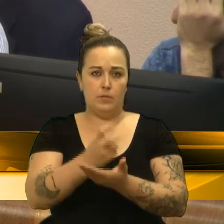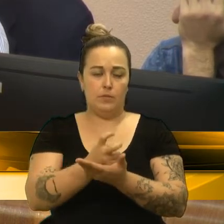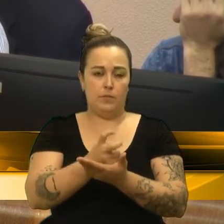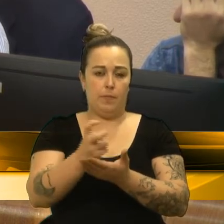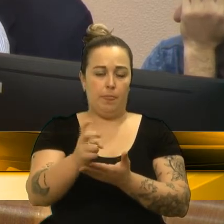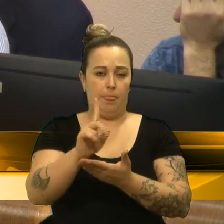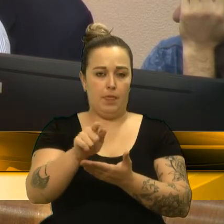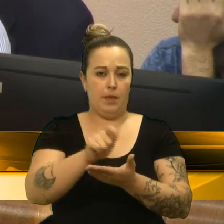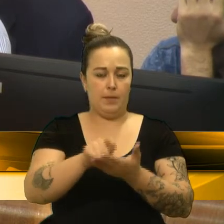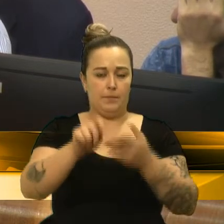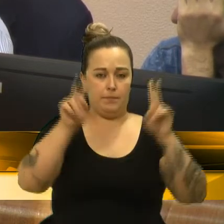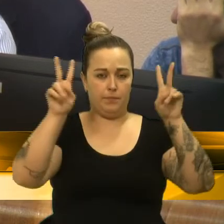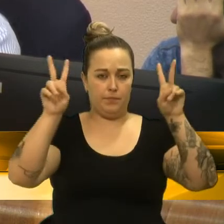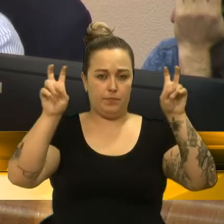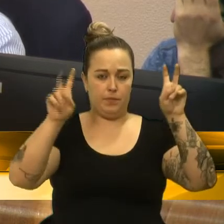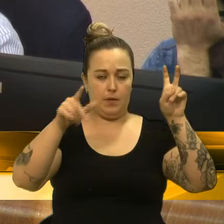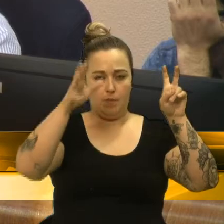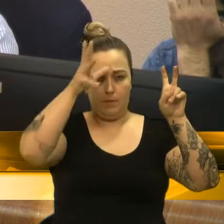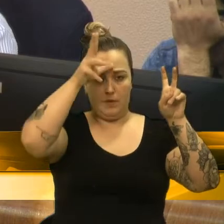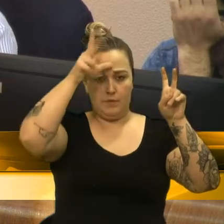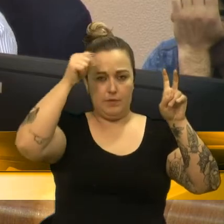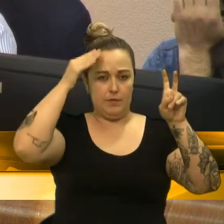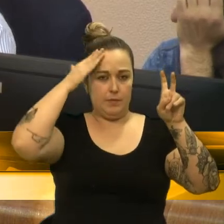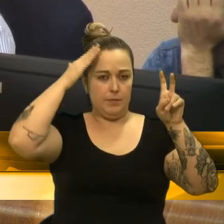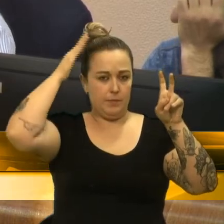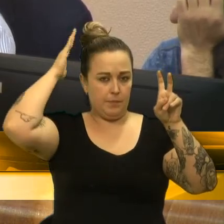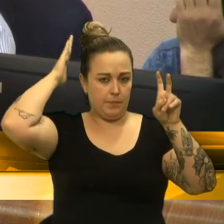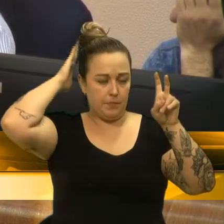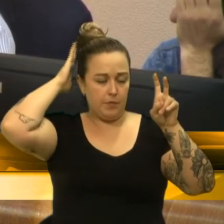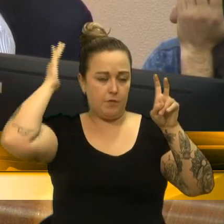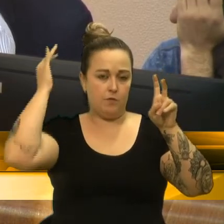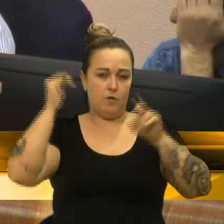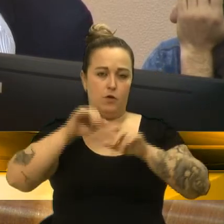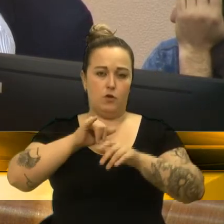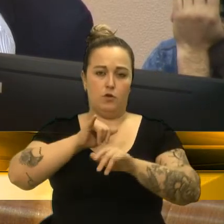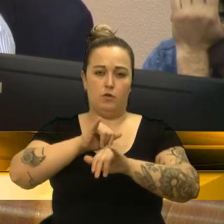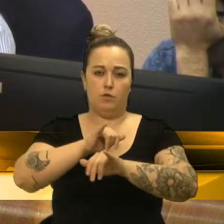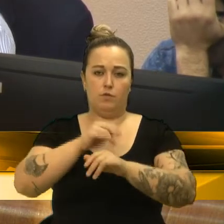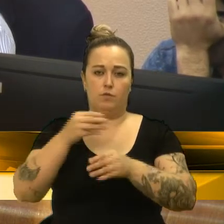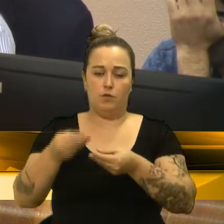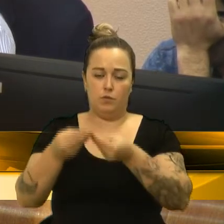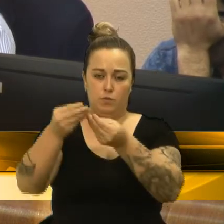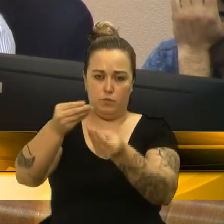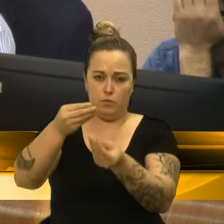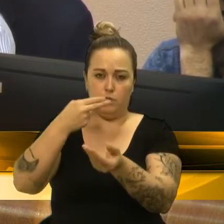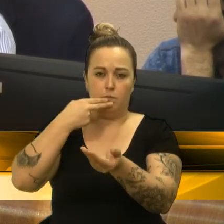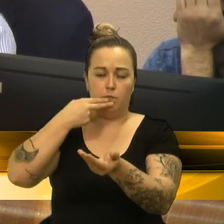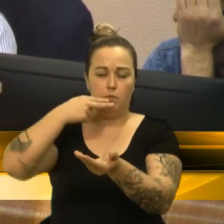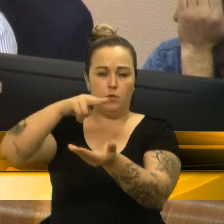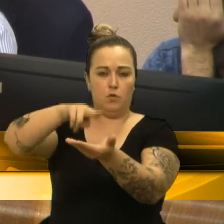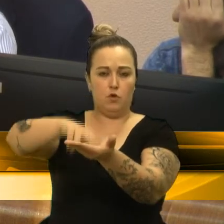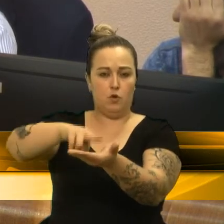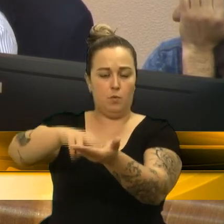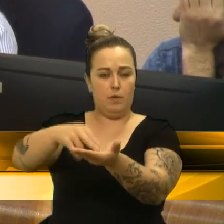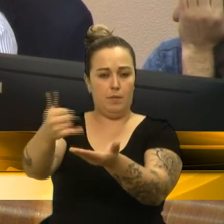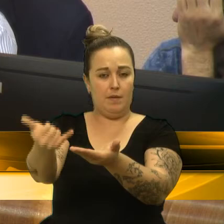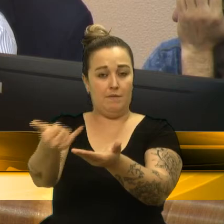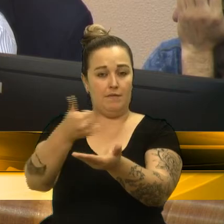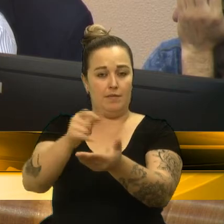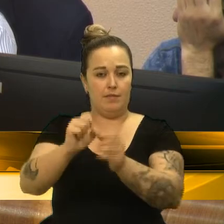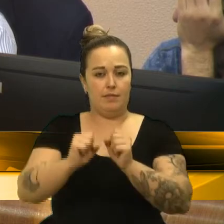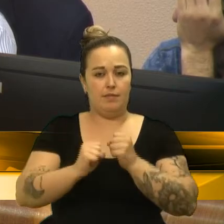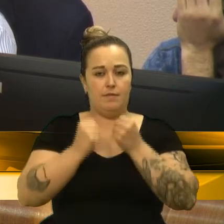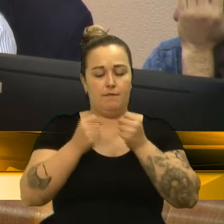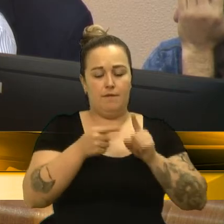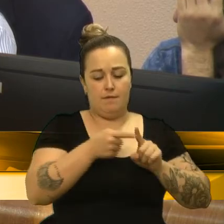transcrição, abre aspas, o prefeito, ora impetrante, foi notificado para apresentar defesa prévia por escrito em 10 dias. No entanto, o